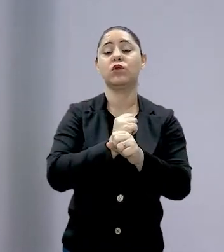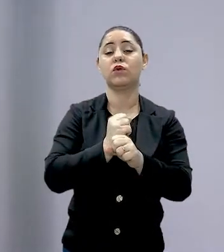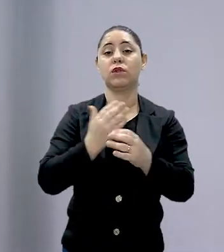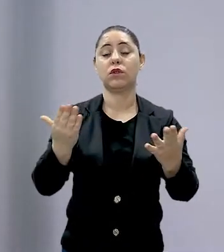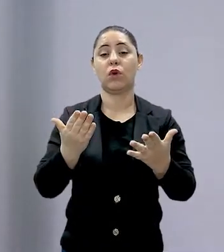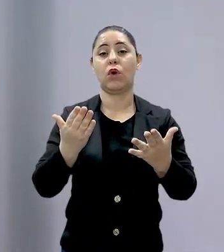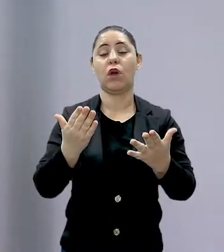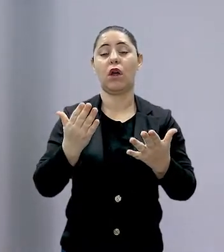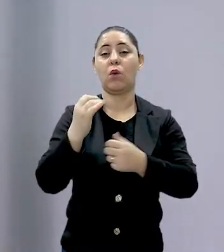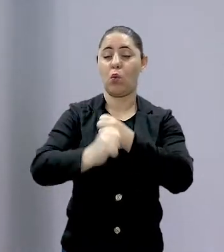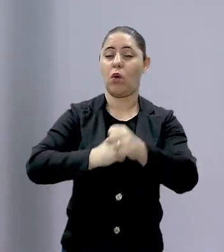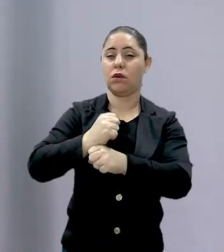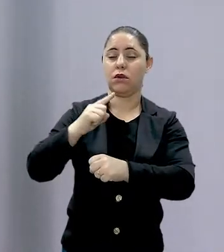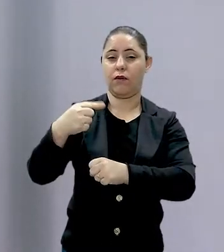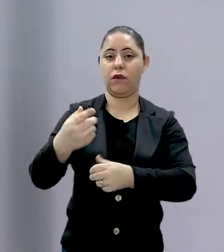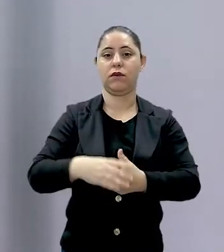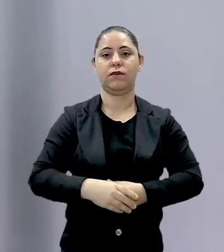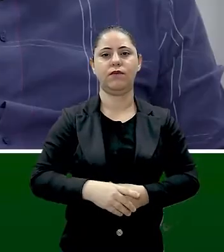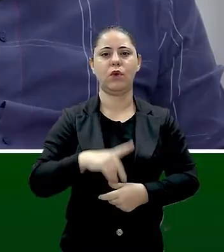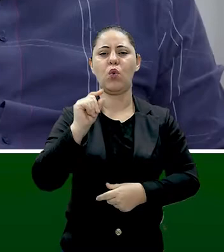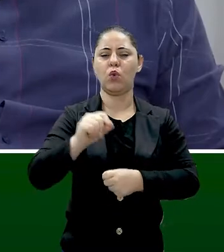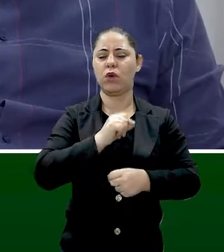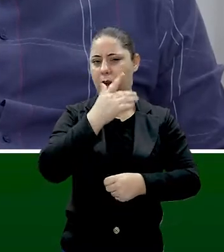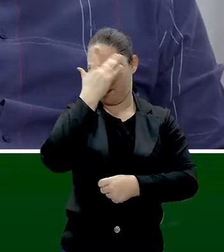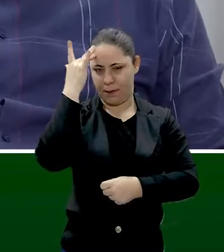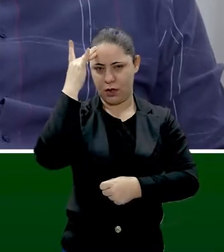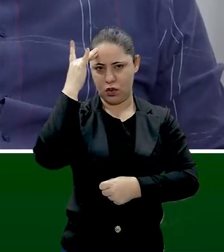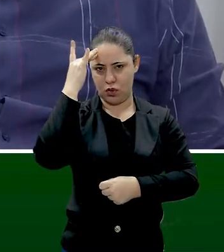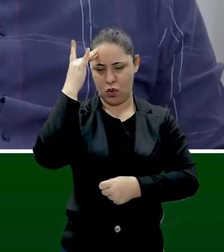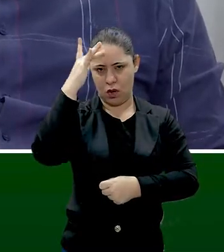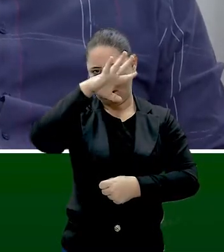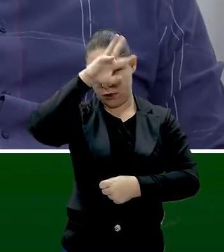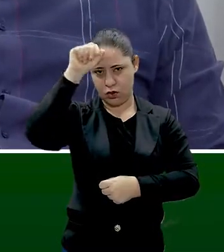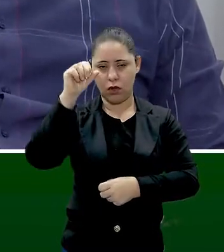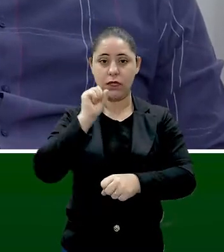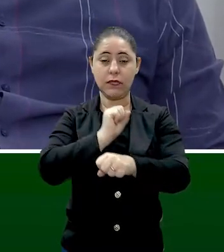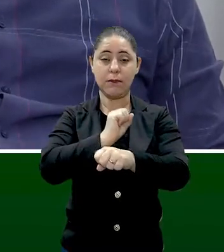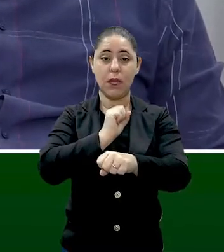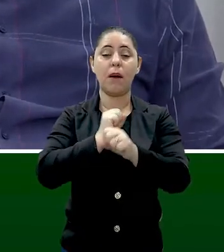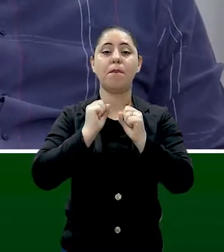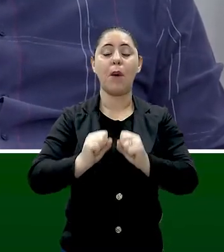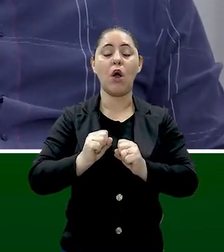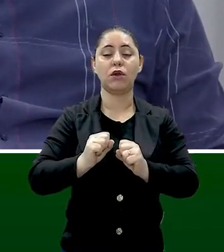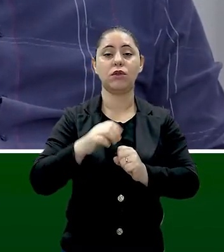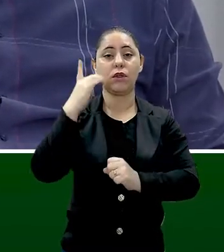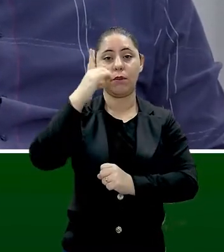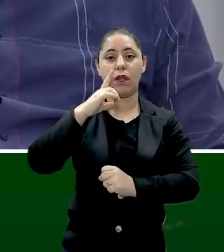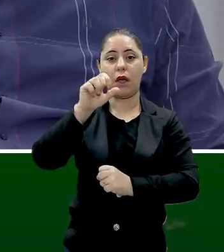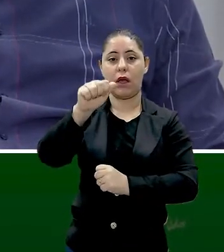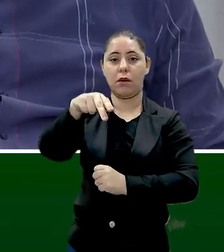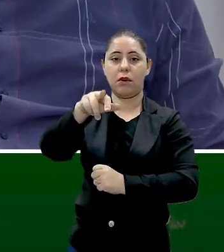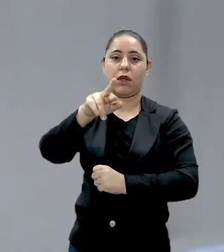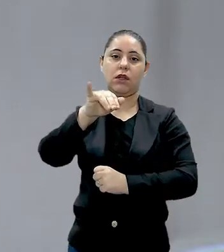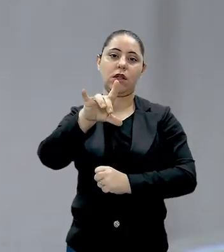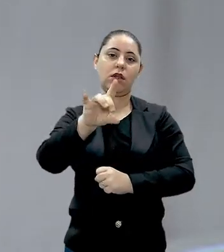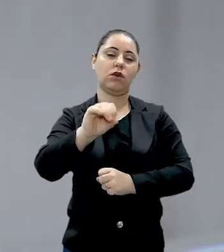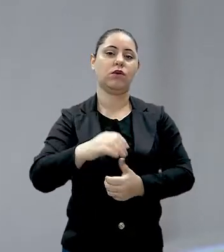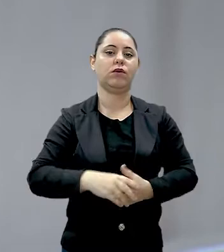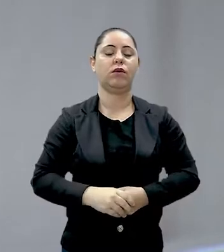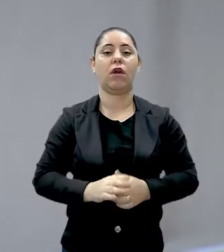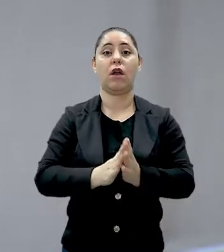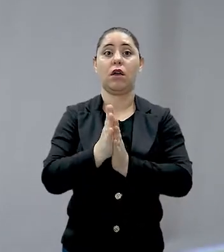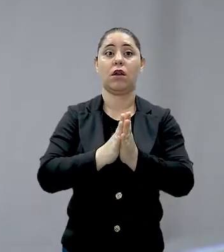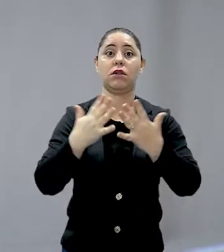expectativas para este ano e para o próximo? O que o cidadão sul-mato-grossense pode esperar do deputado Amarildo Cruz? Olha,